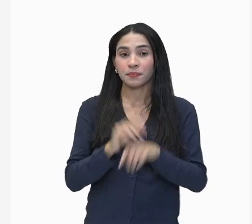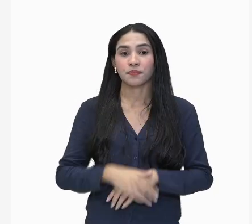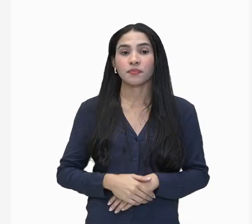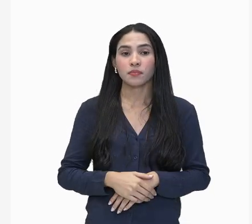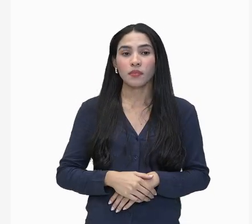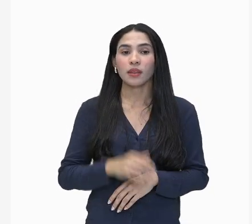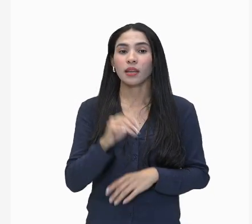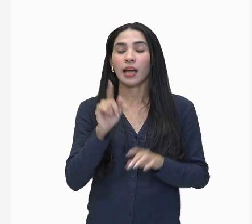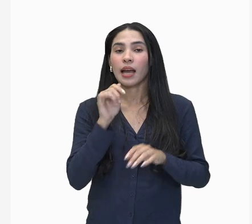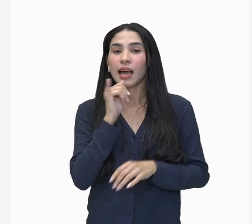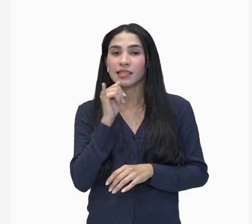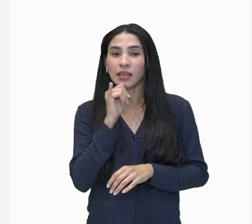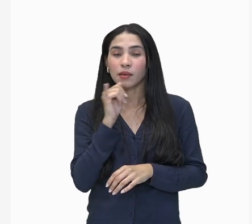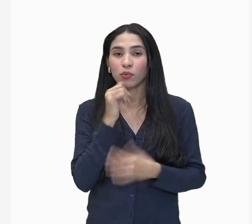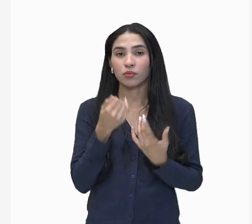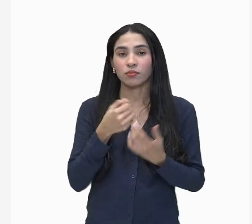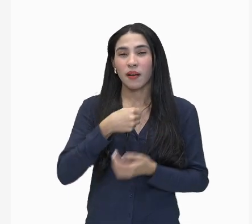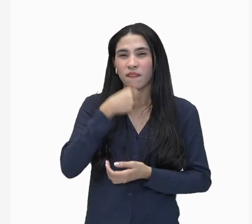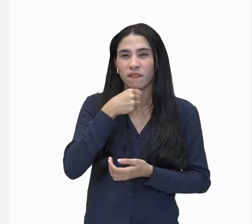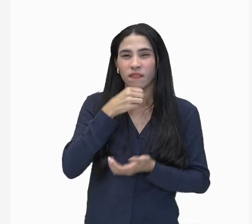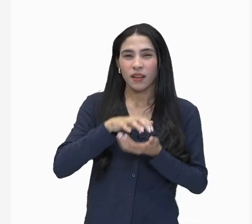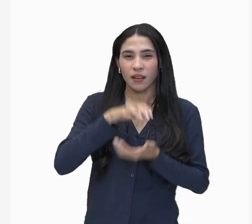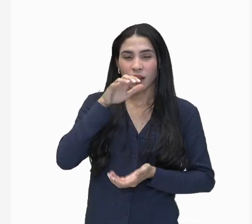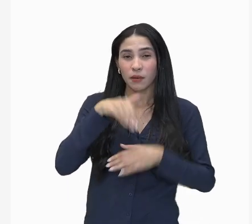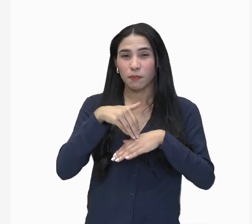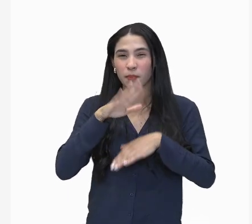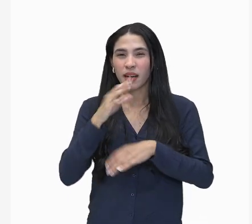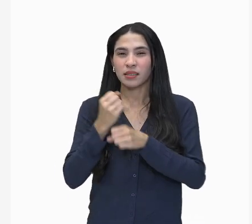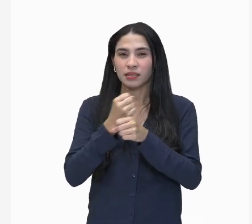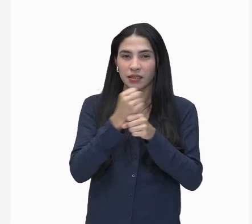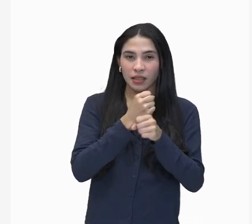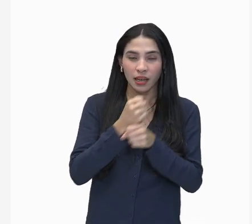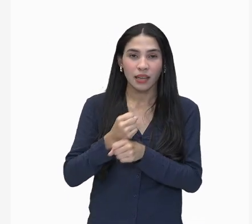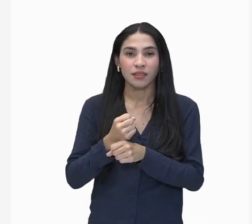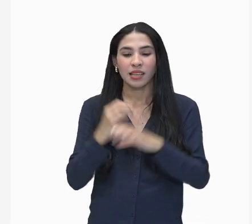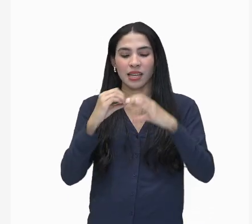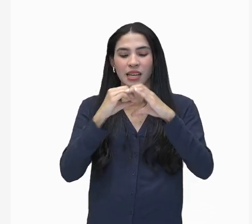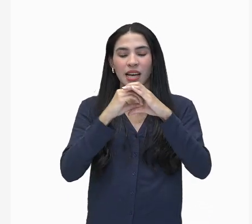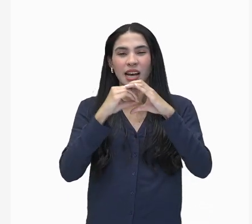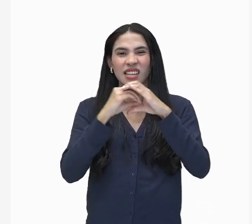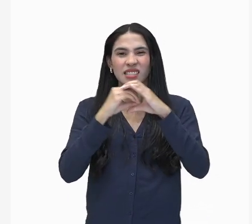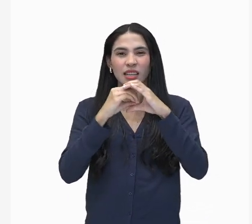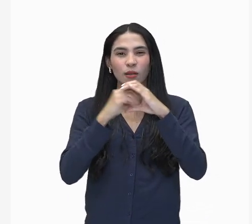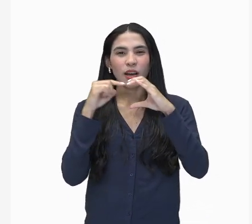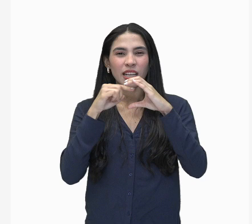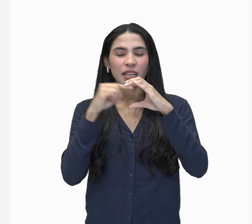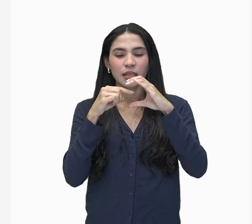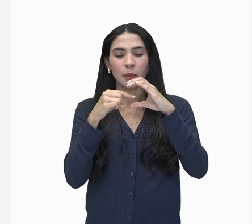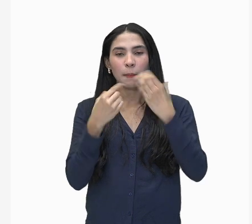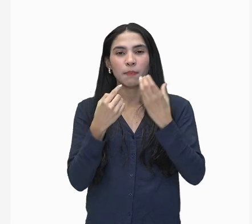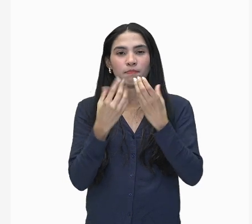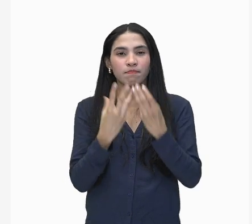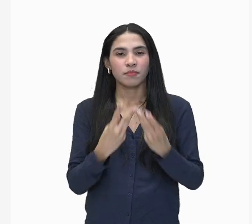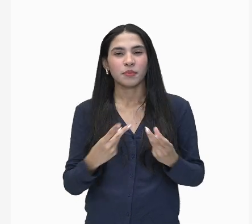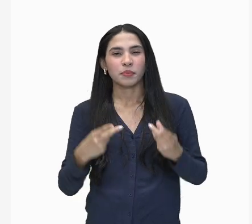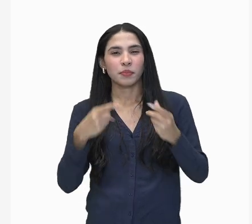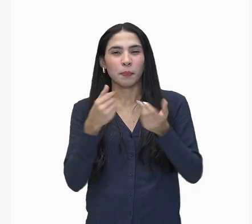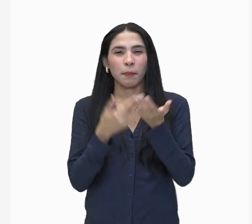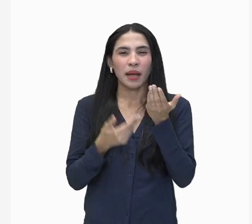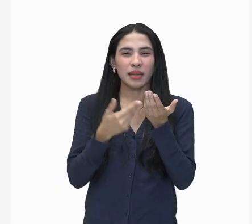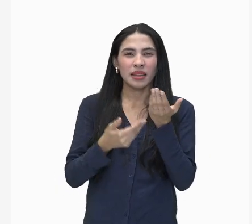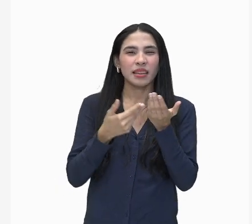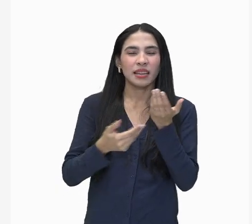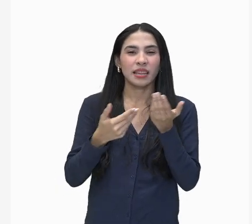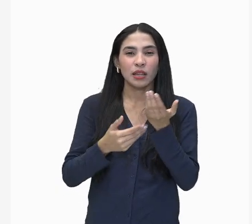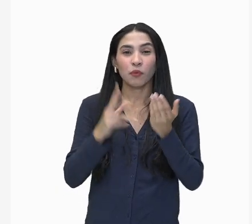Envelhecimento também, quanto mais nós envelhecemos, mais as nossas células elas vão morrendo e,